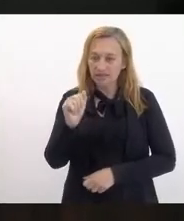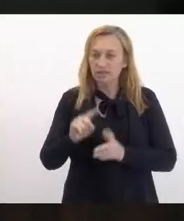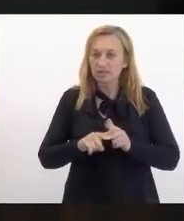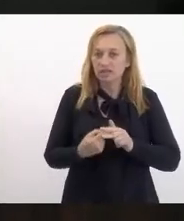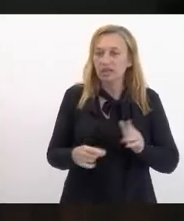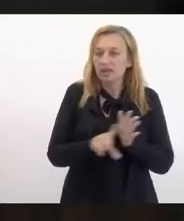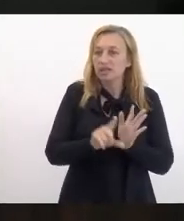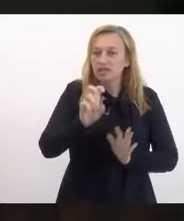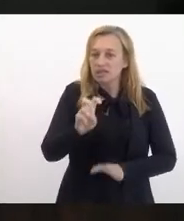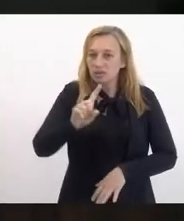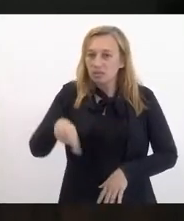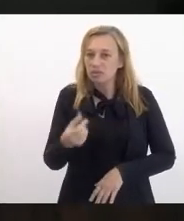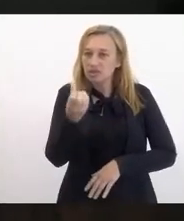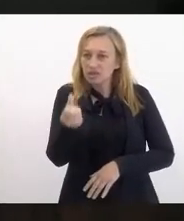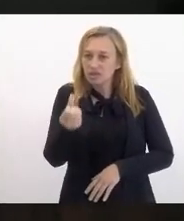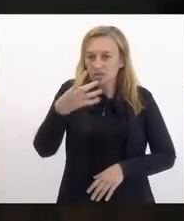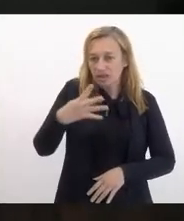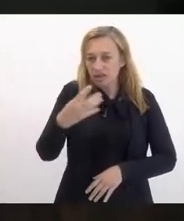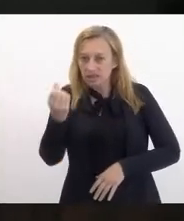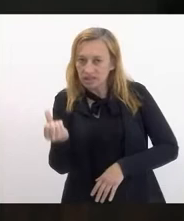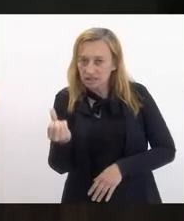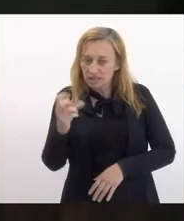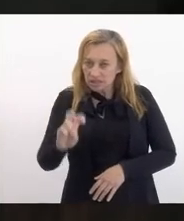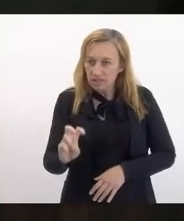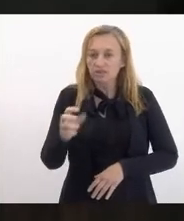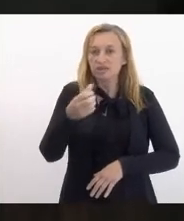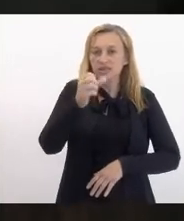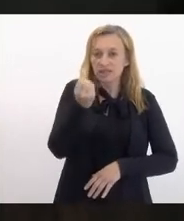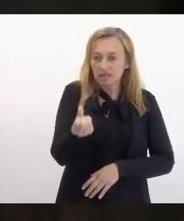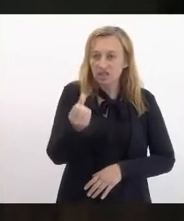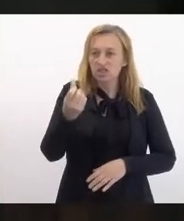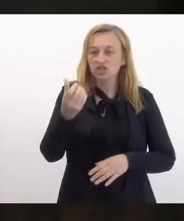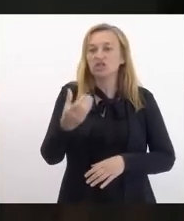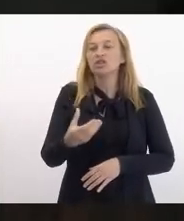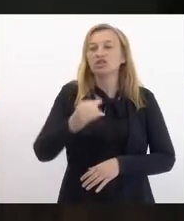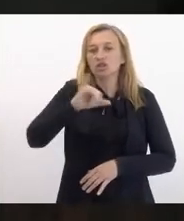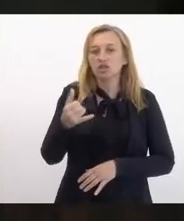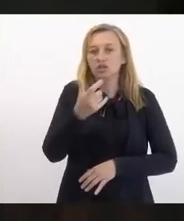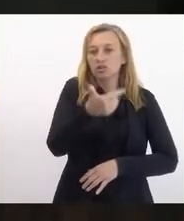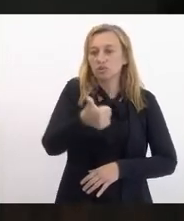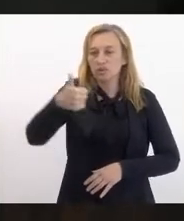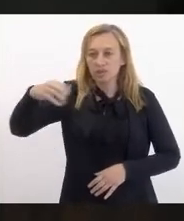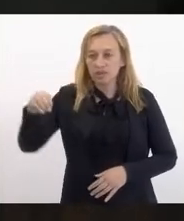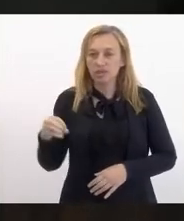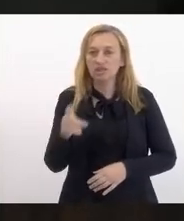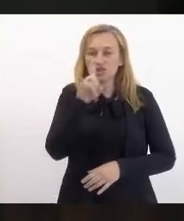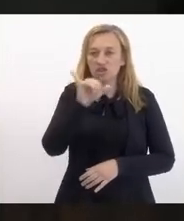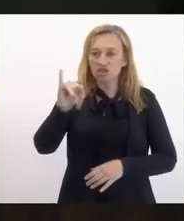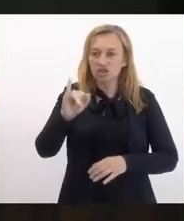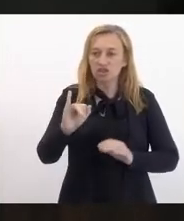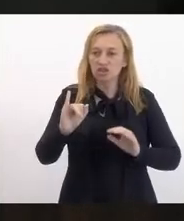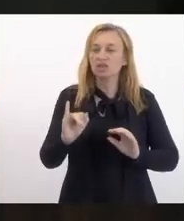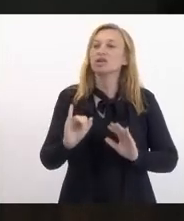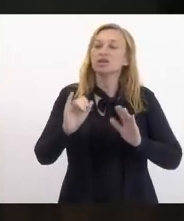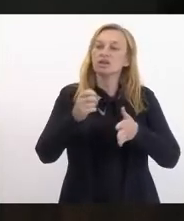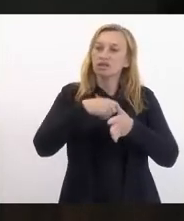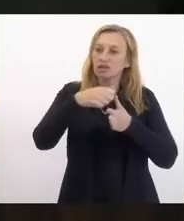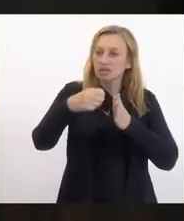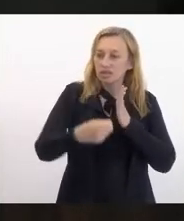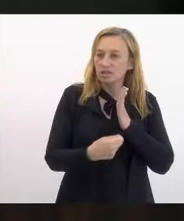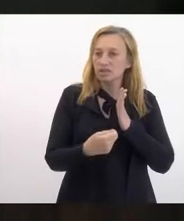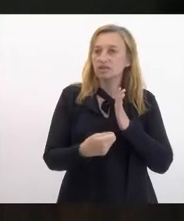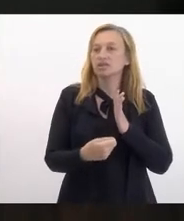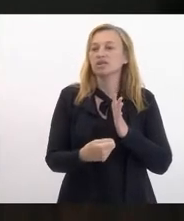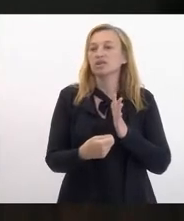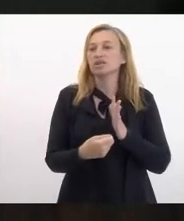número 5.645, de 6 de janeiro de 2010, para incluir no calendário de datas comemorativas a Semana Estadual do